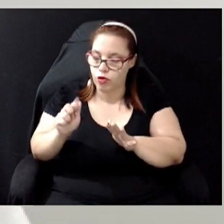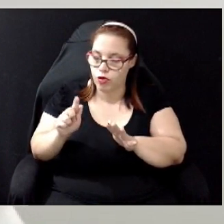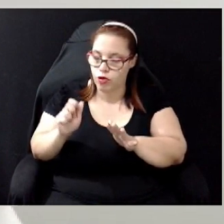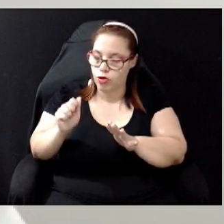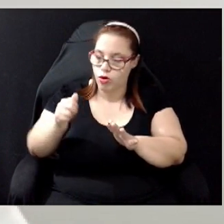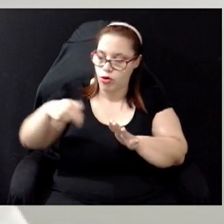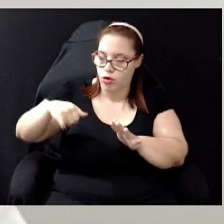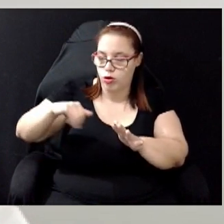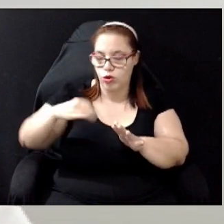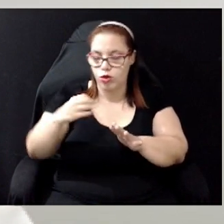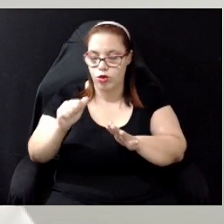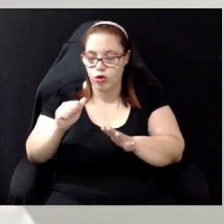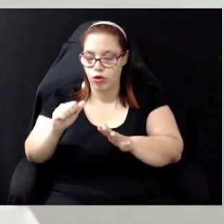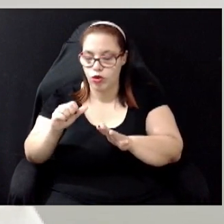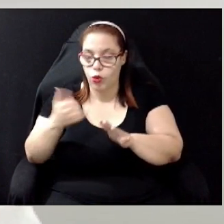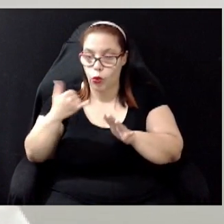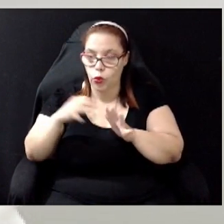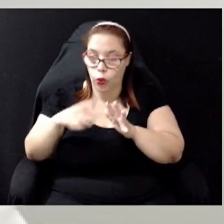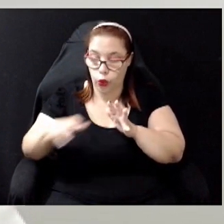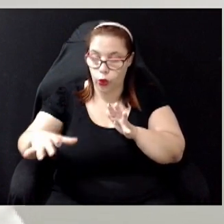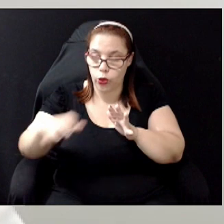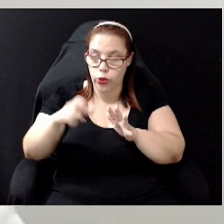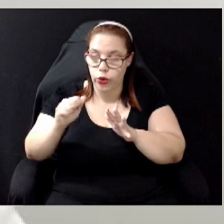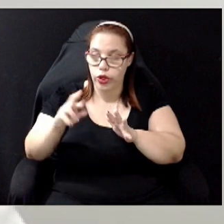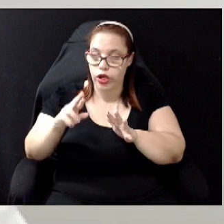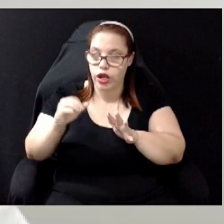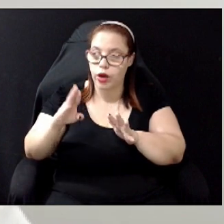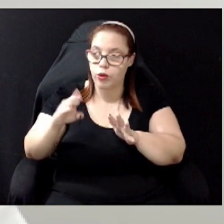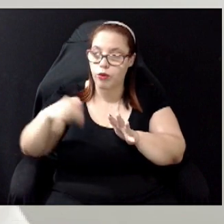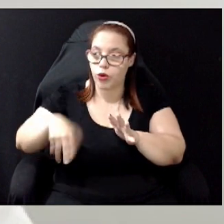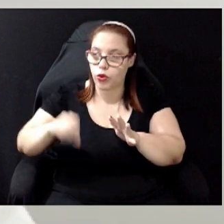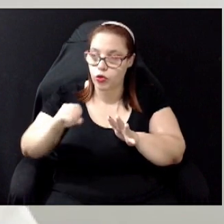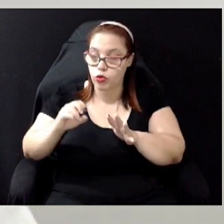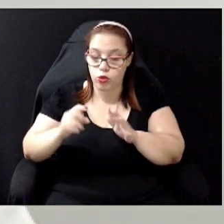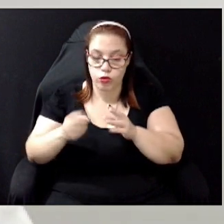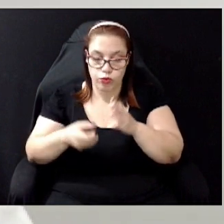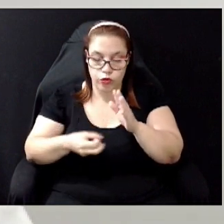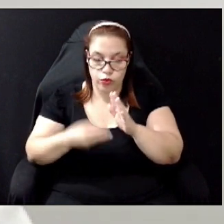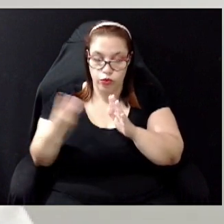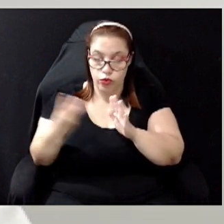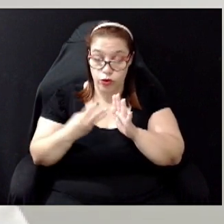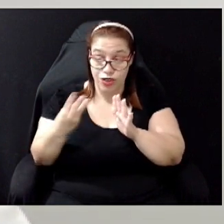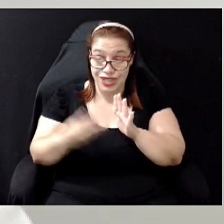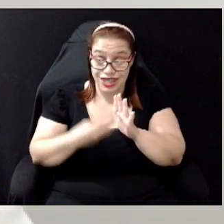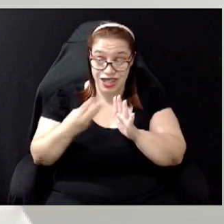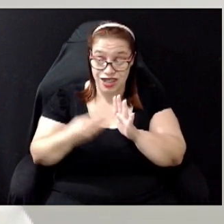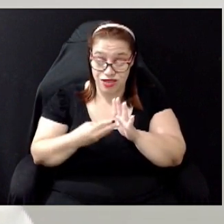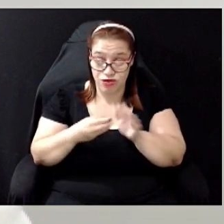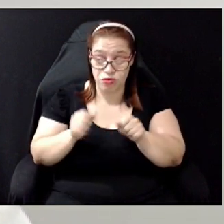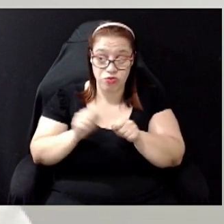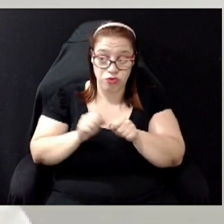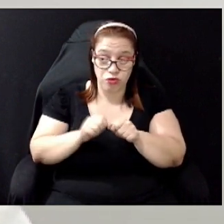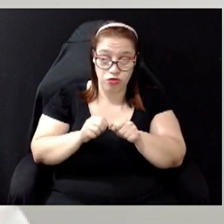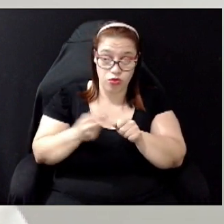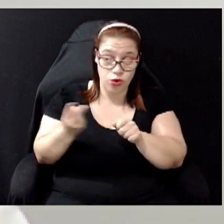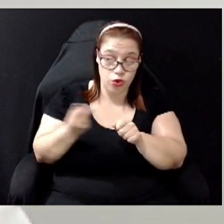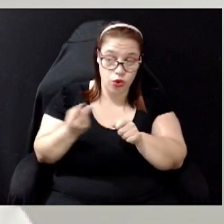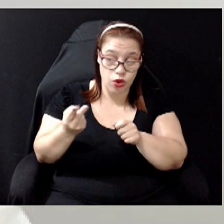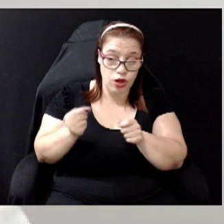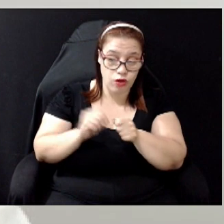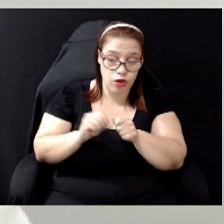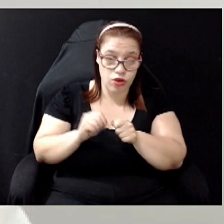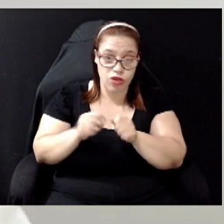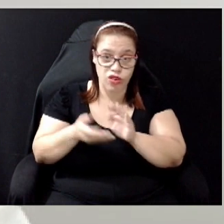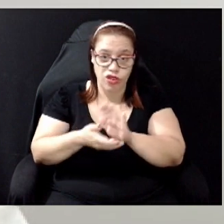Que seria o carbono que tem na matéria orgânica. Já o terciário, além de fazer o que os outros dois